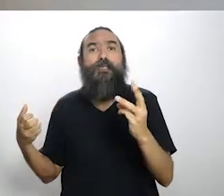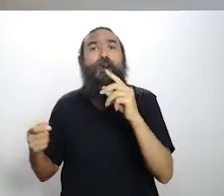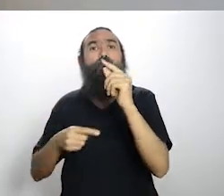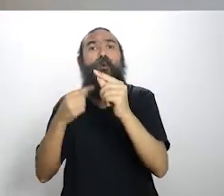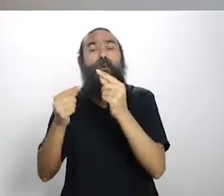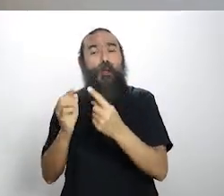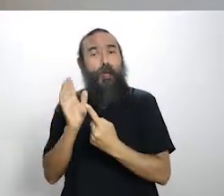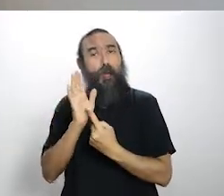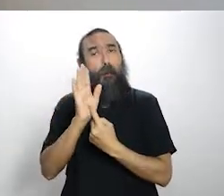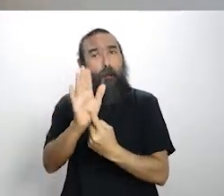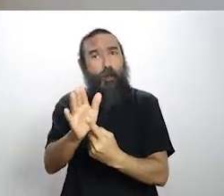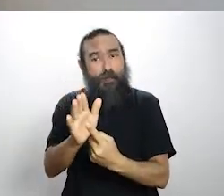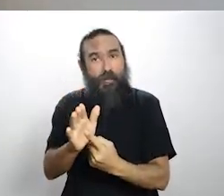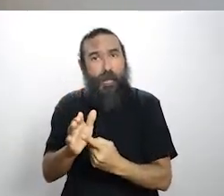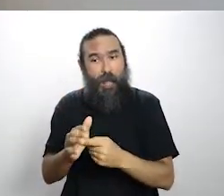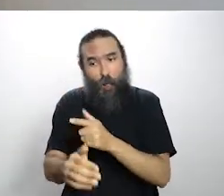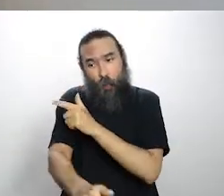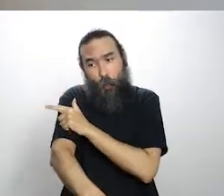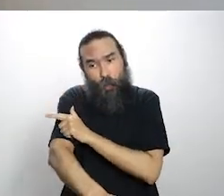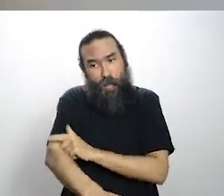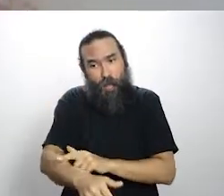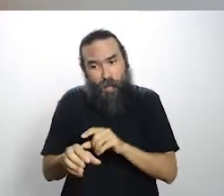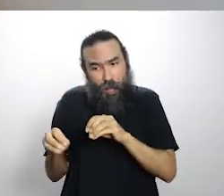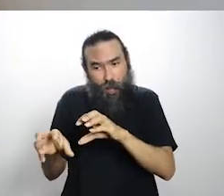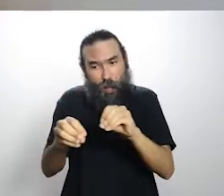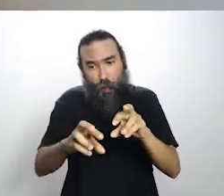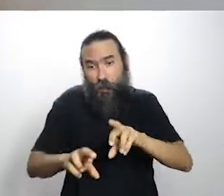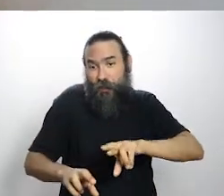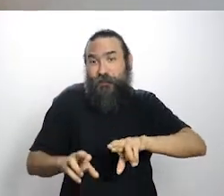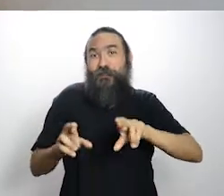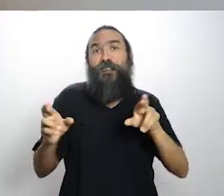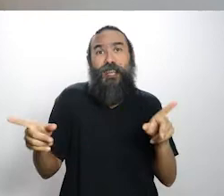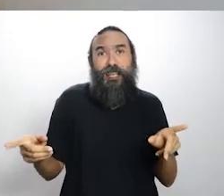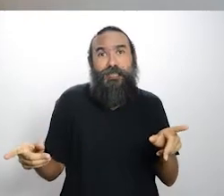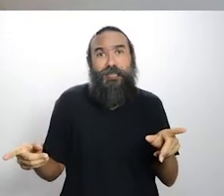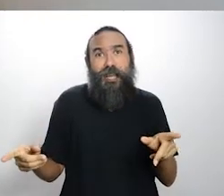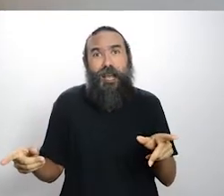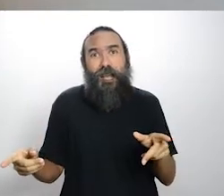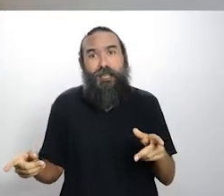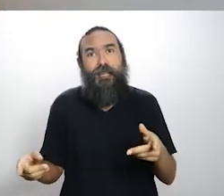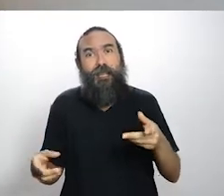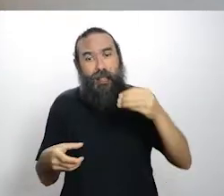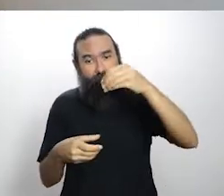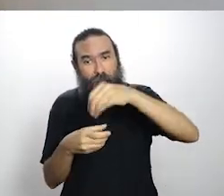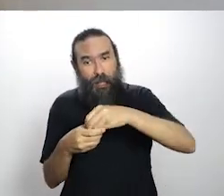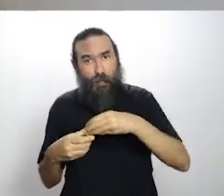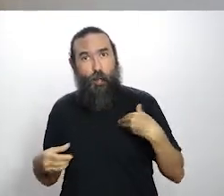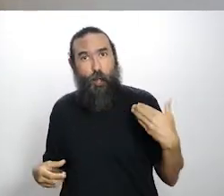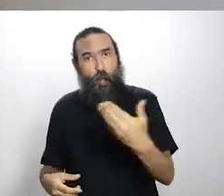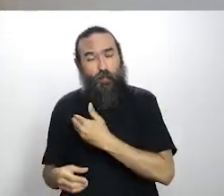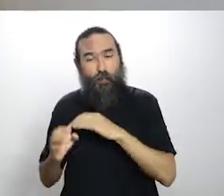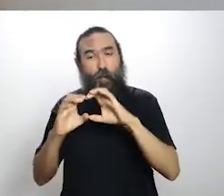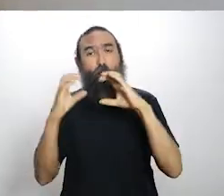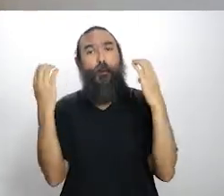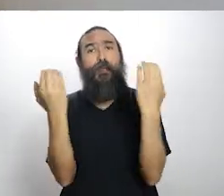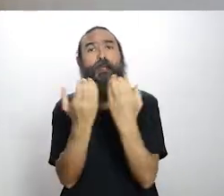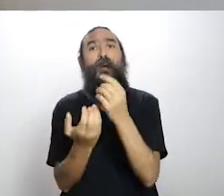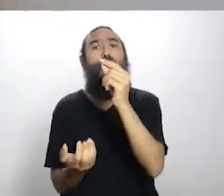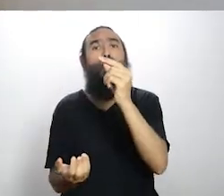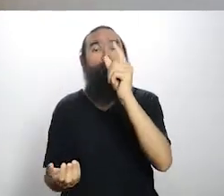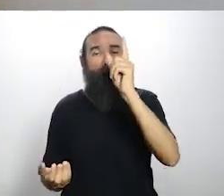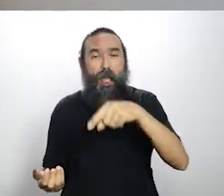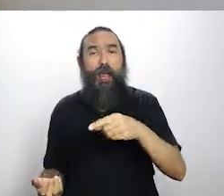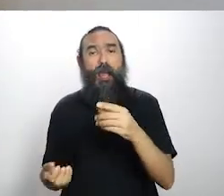dois olhares. A educação diferenciada, que é dentro das nossas comunidades, que são os educadores indígenas,